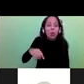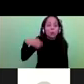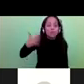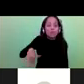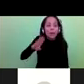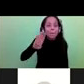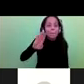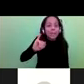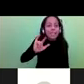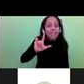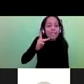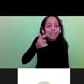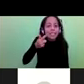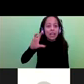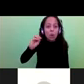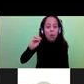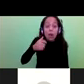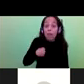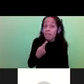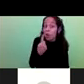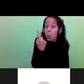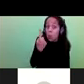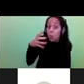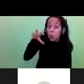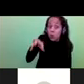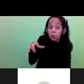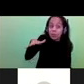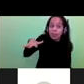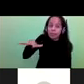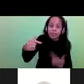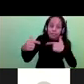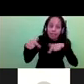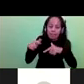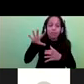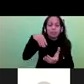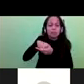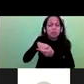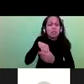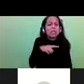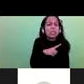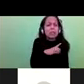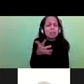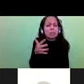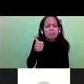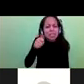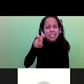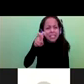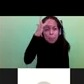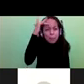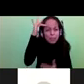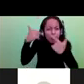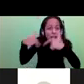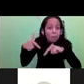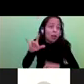E isso eu estou falando de um setor, né? A assessoria jurídica, que deve ter aí umas 15 pessoas trabalhando.